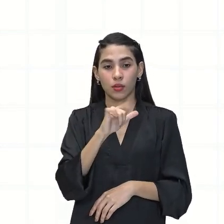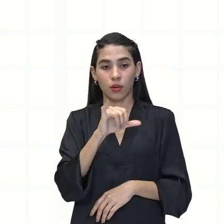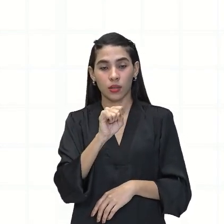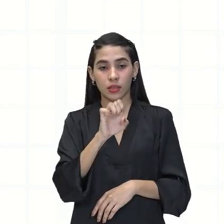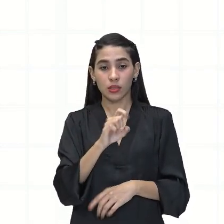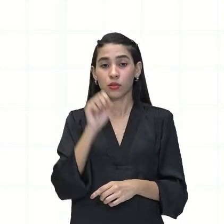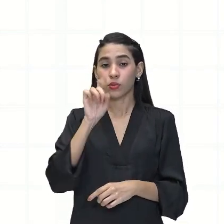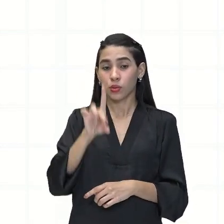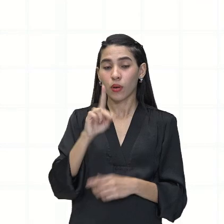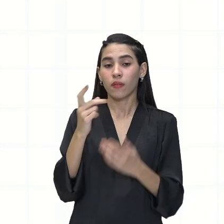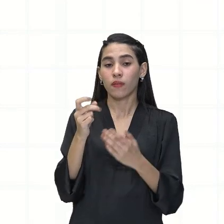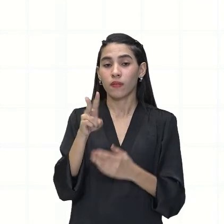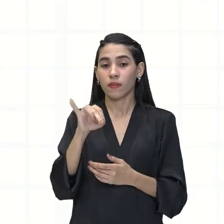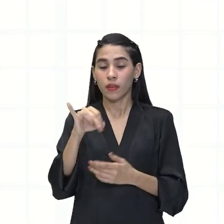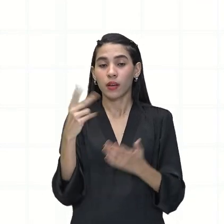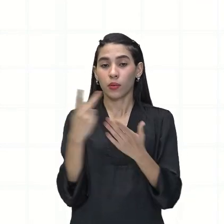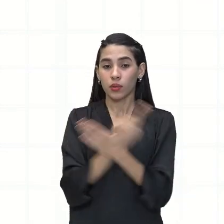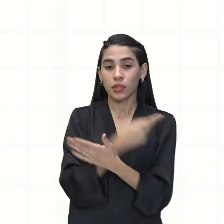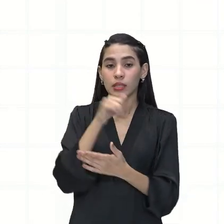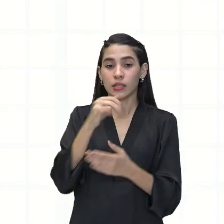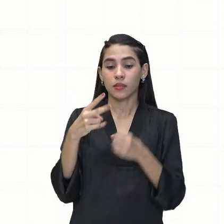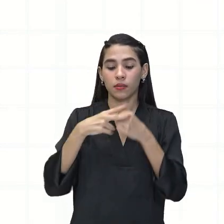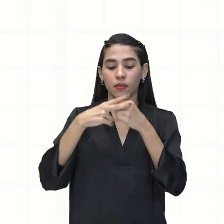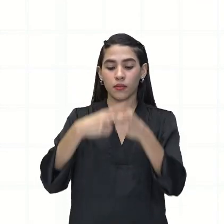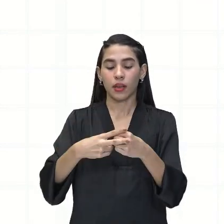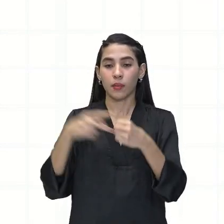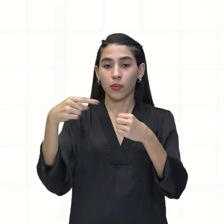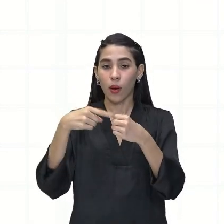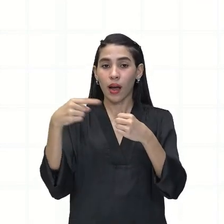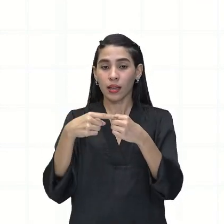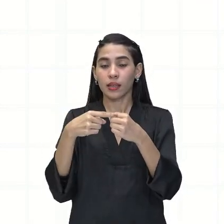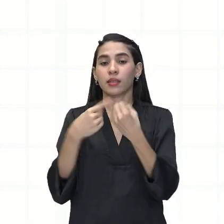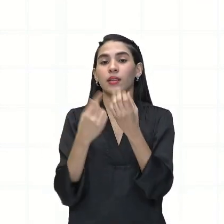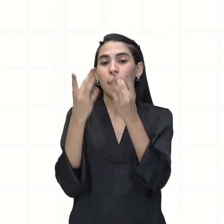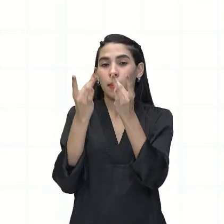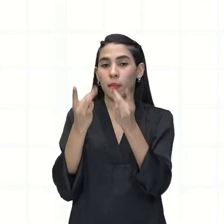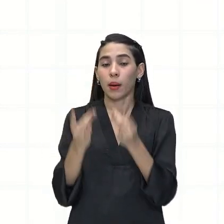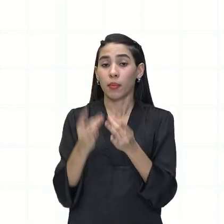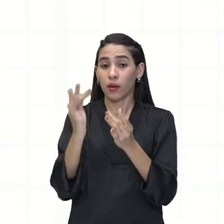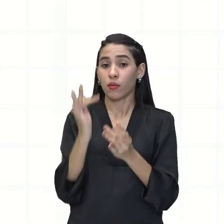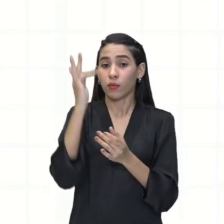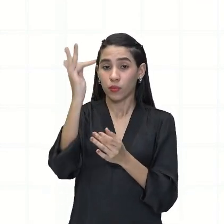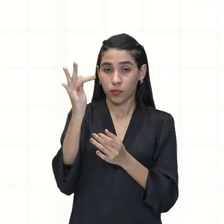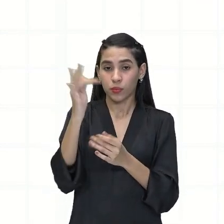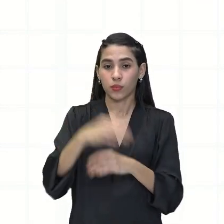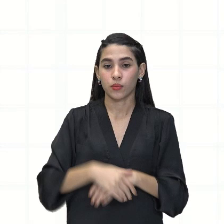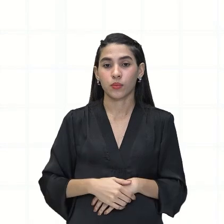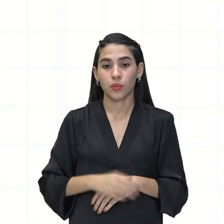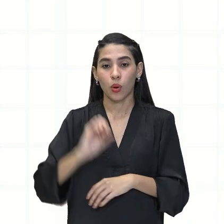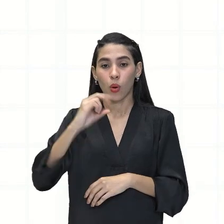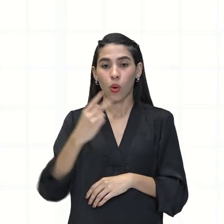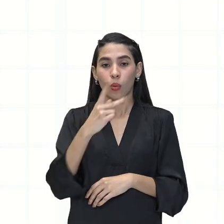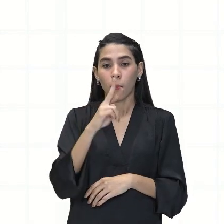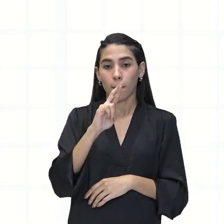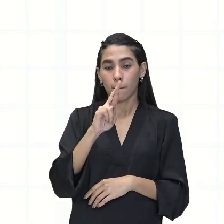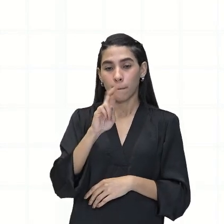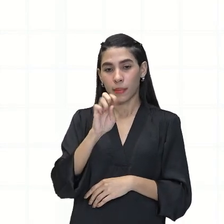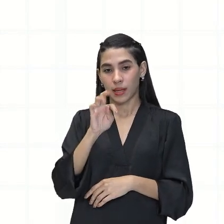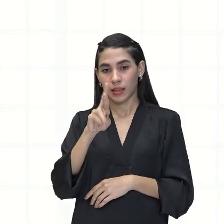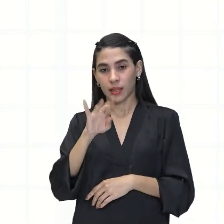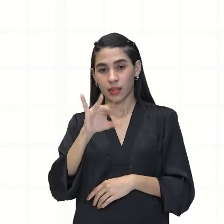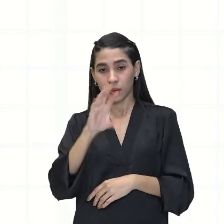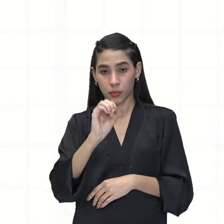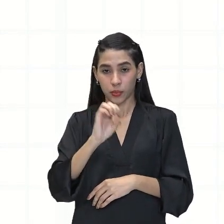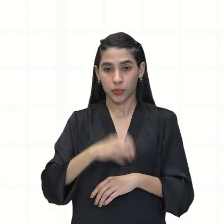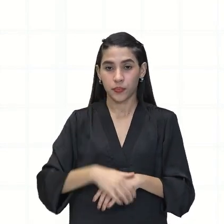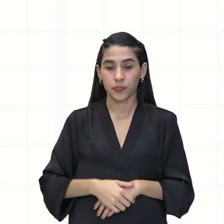acontecer quando o verbo estiver conjugado no futuro do presente ou no futuro do